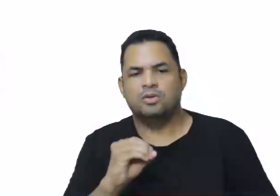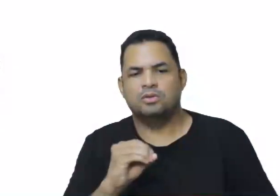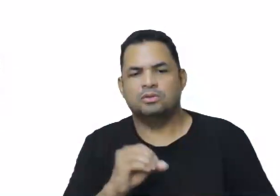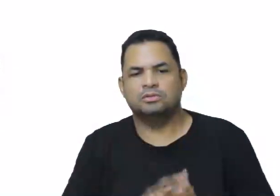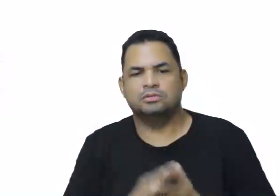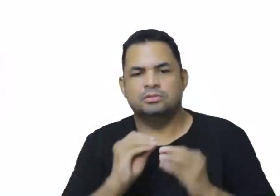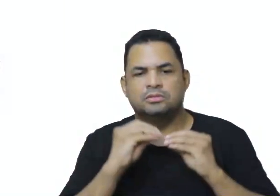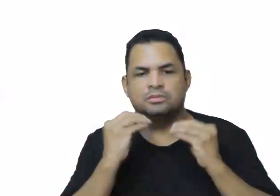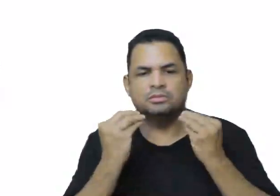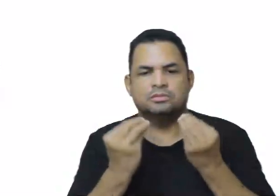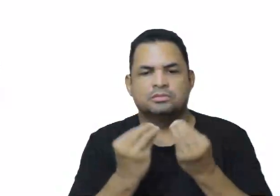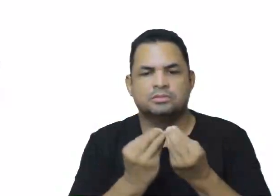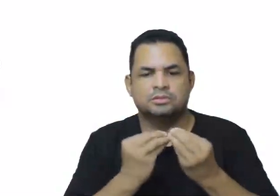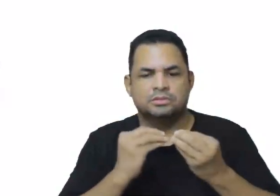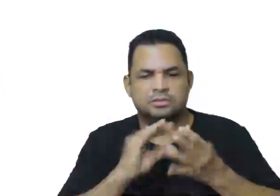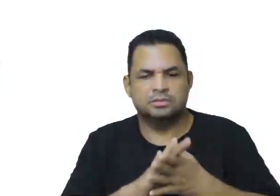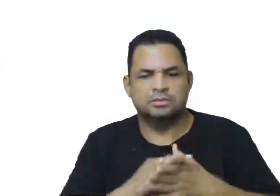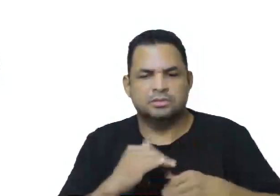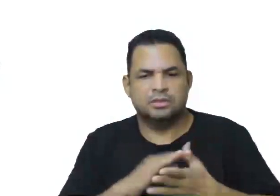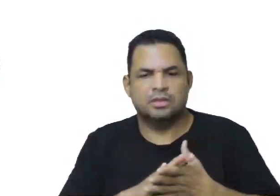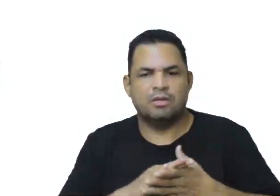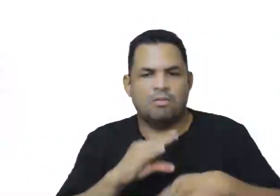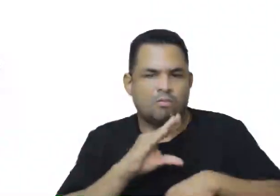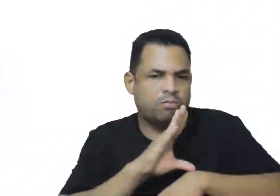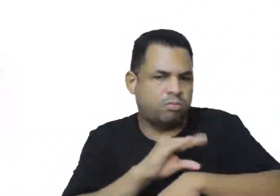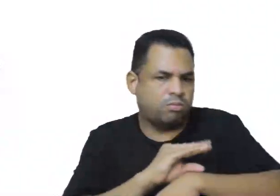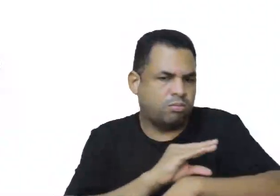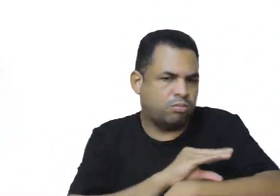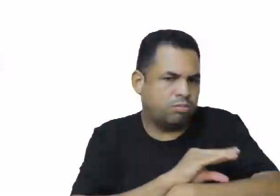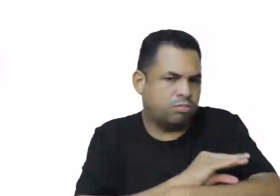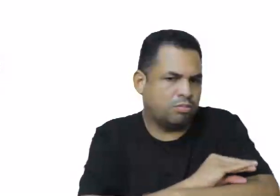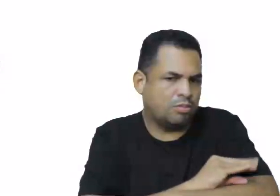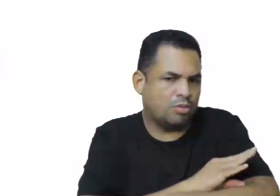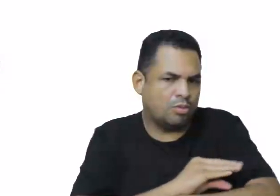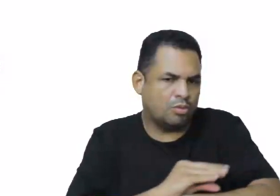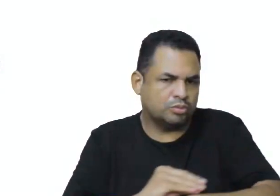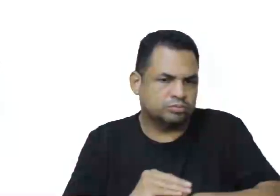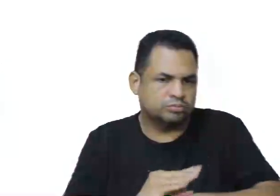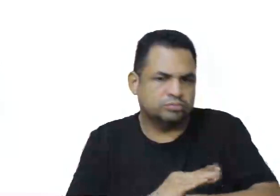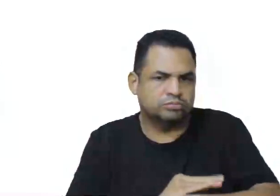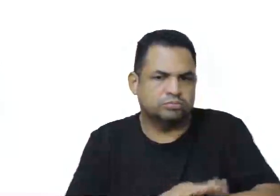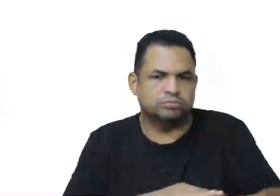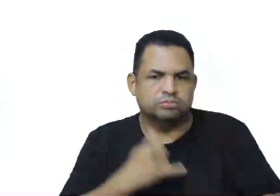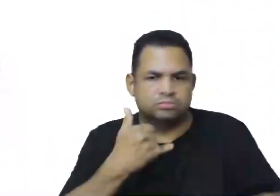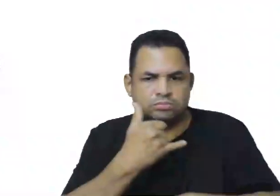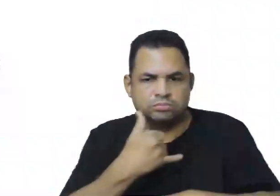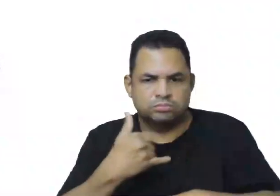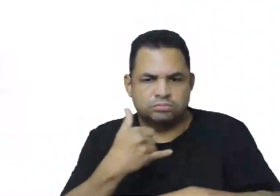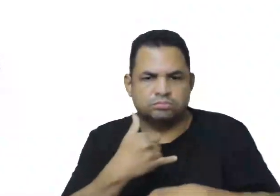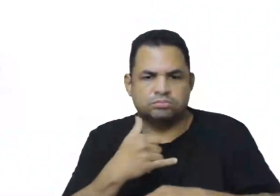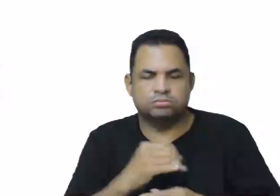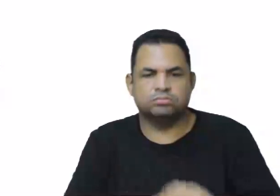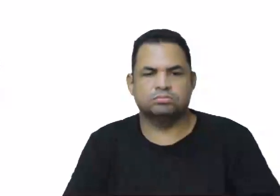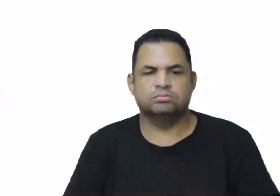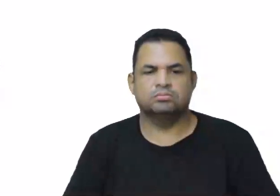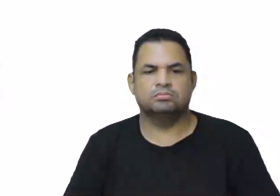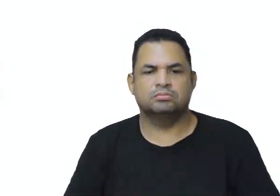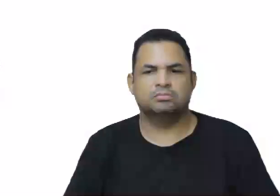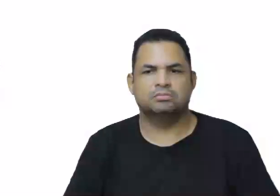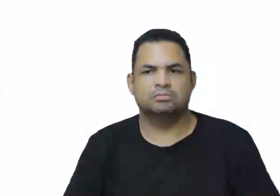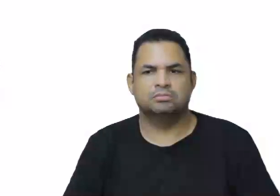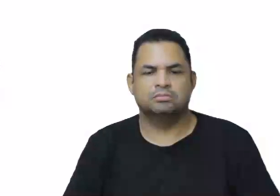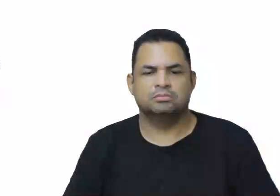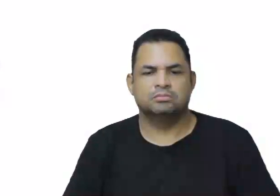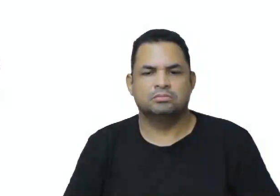substância gordurosa que forma, né, na pele, na camada protetora na pele imatura do bebê,